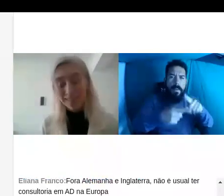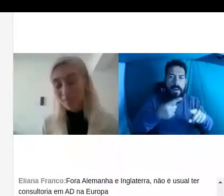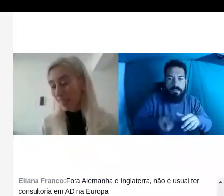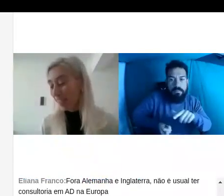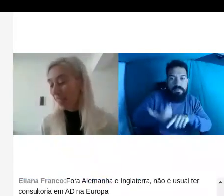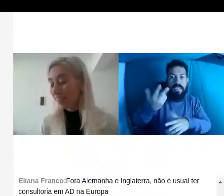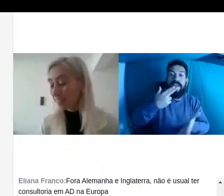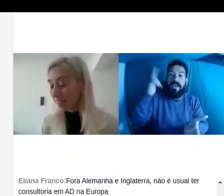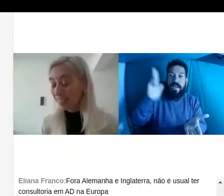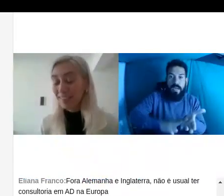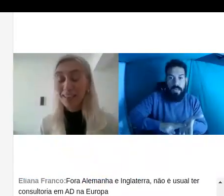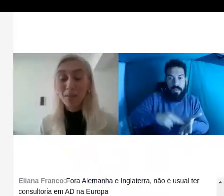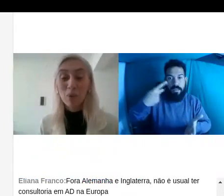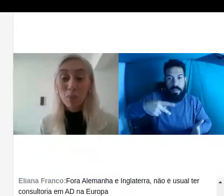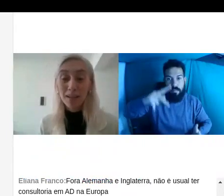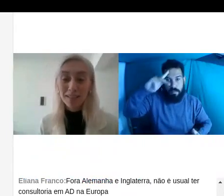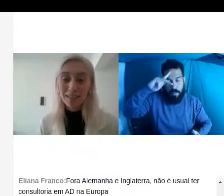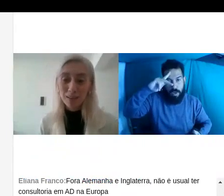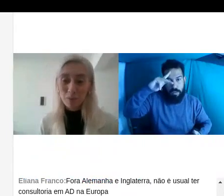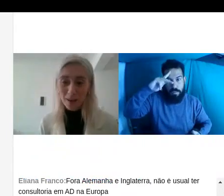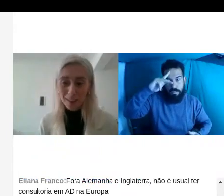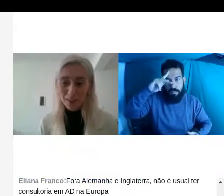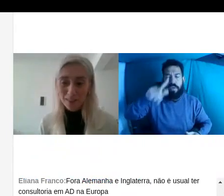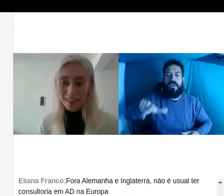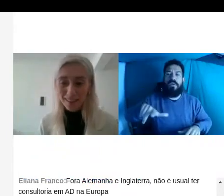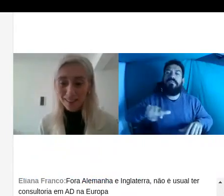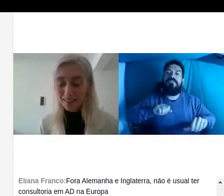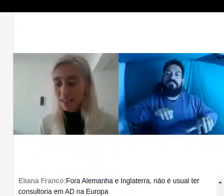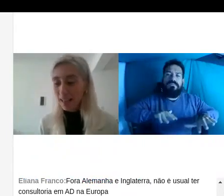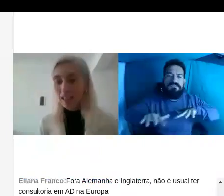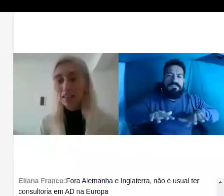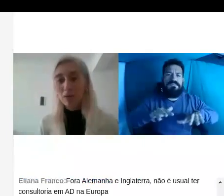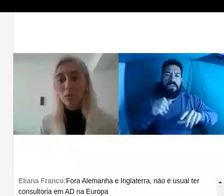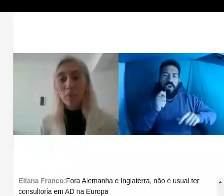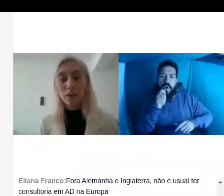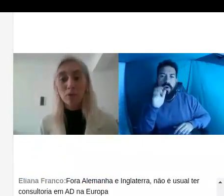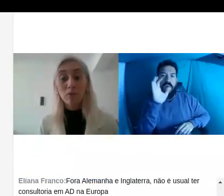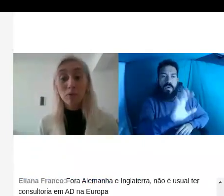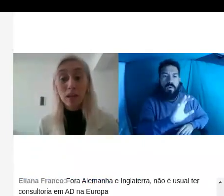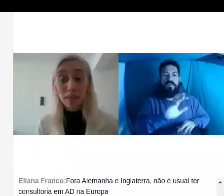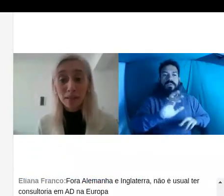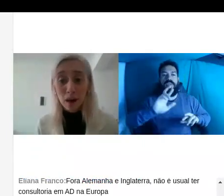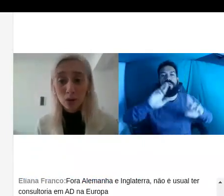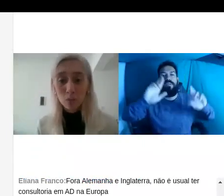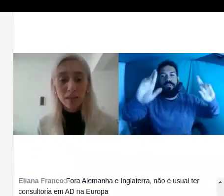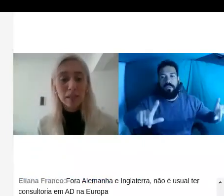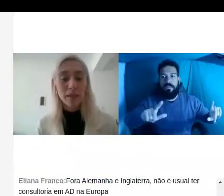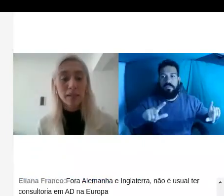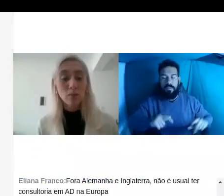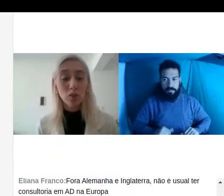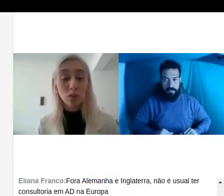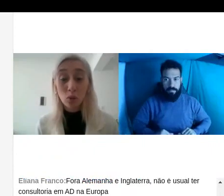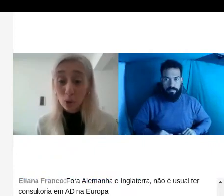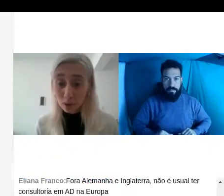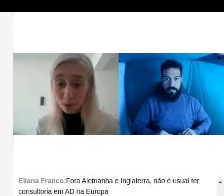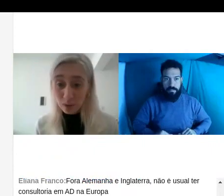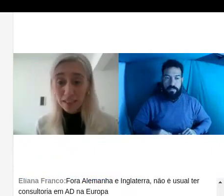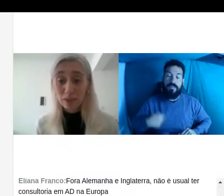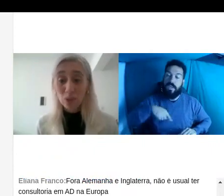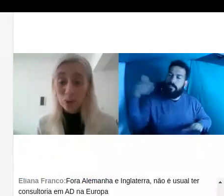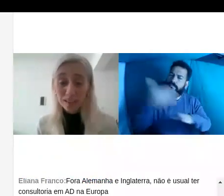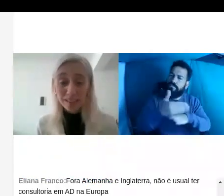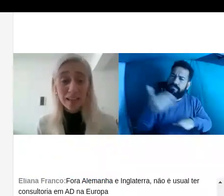Pelotas, resistência e mobilização pelas diferenças. Então, é um momento fundamental de participação de todos